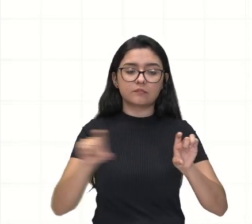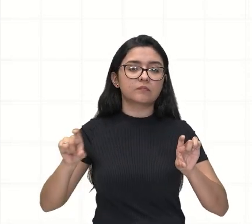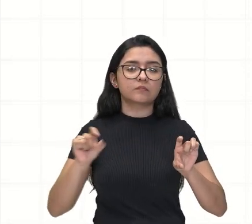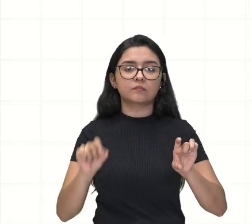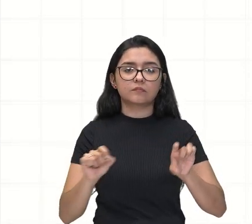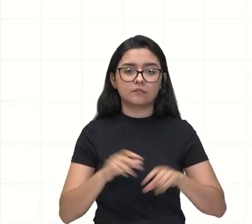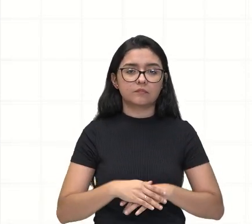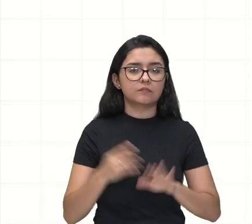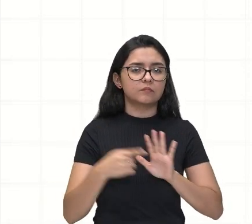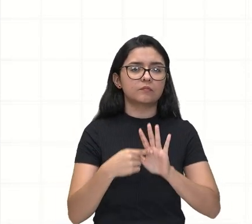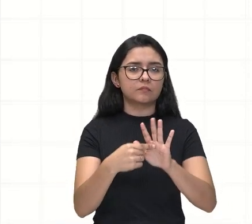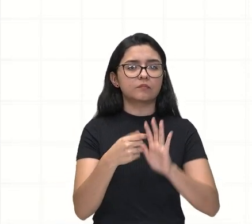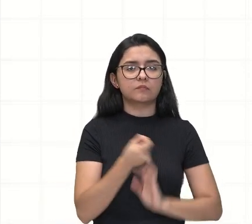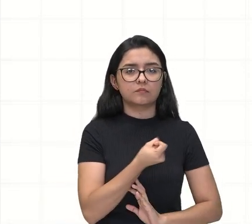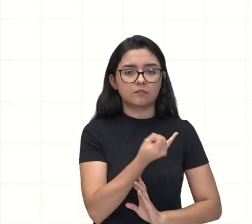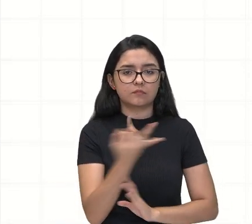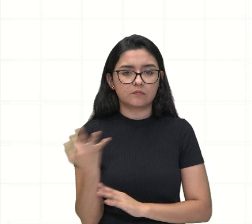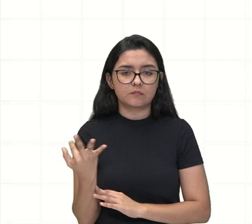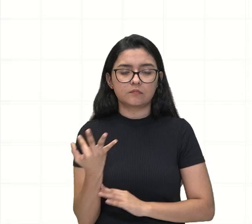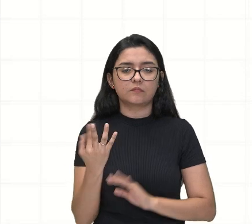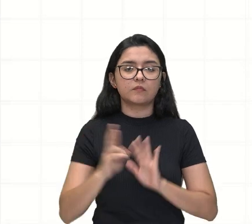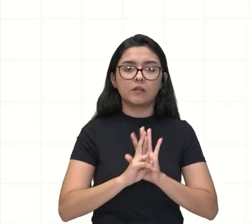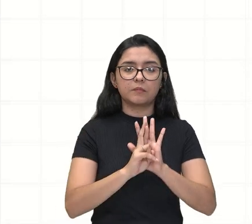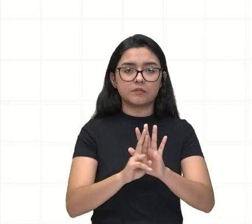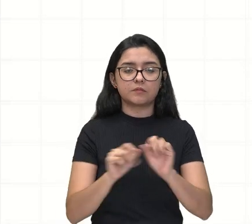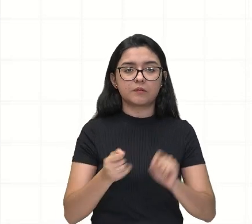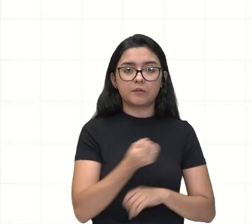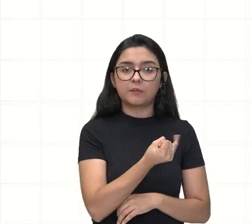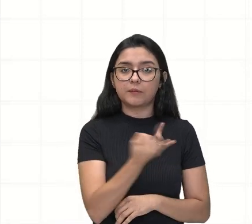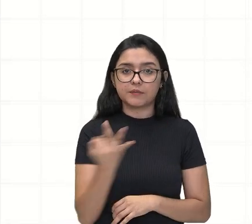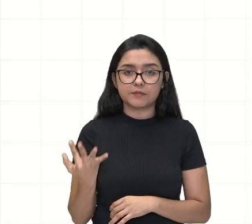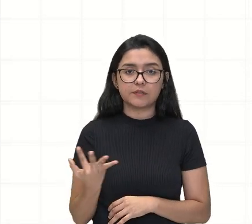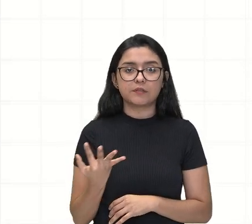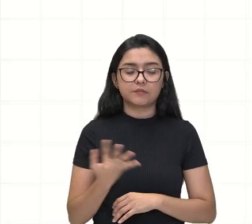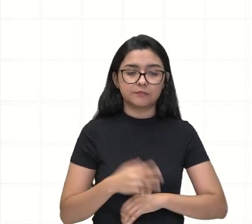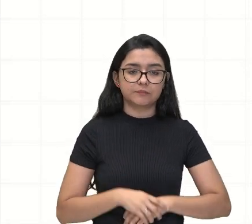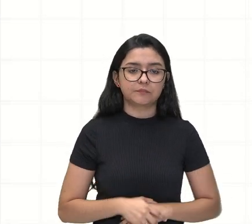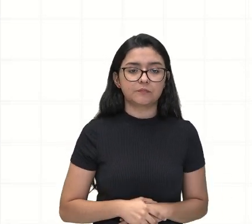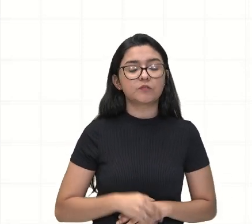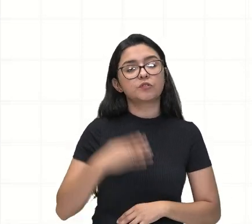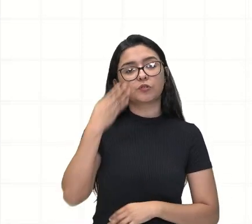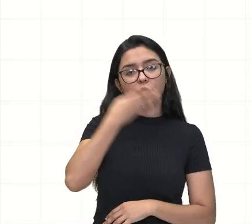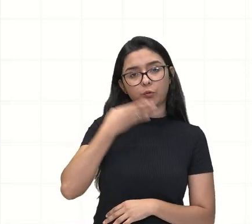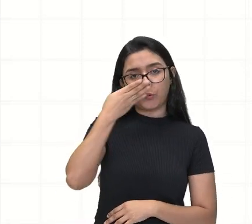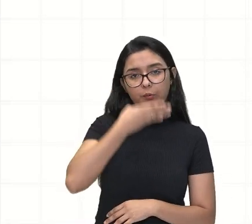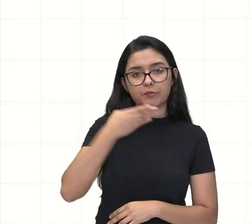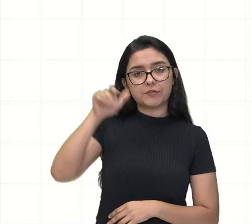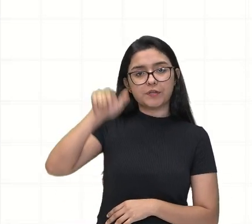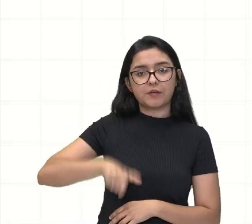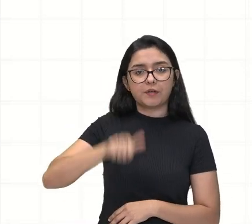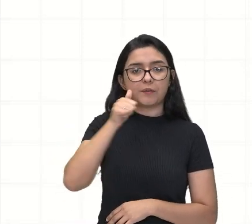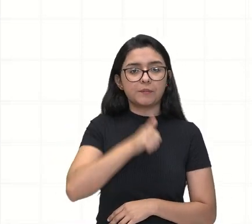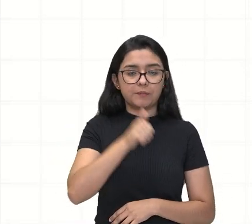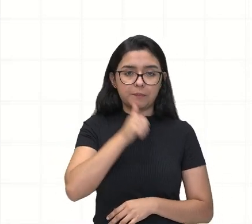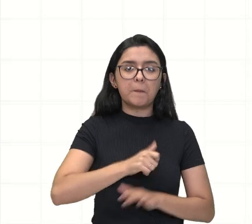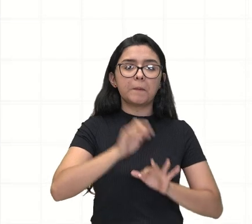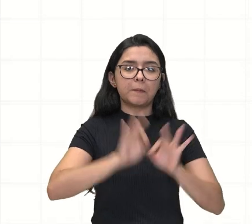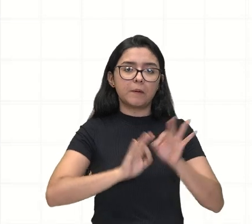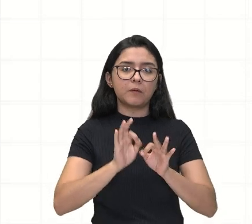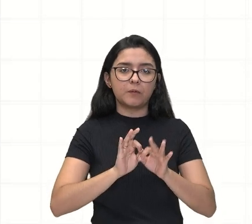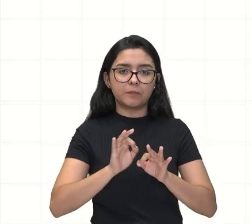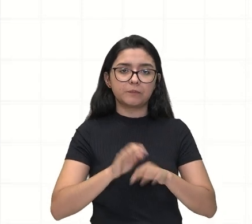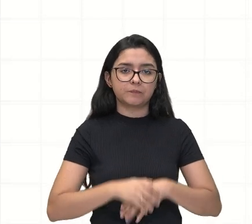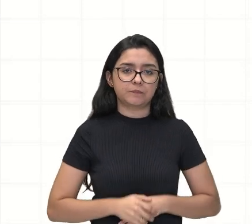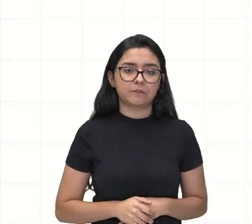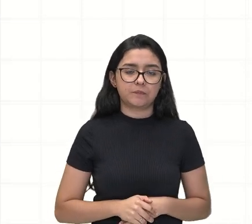a quantidade, ela representa a quantidade de doces que Laura preparou, que